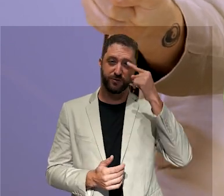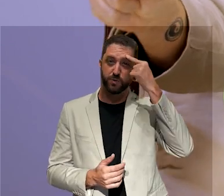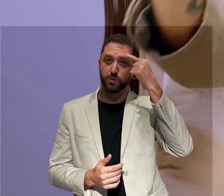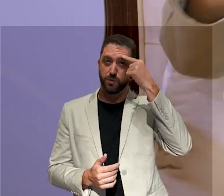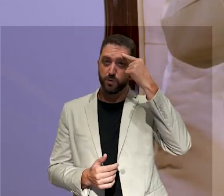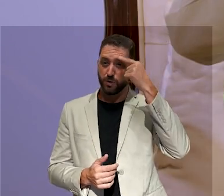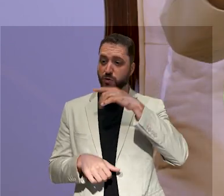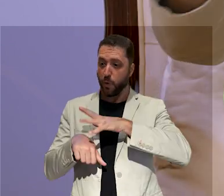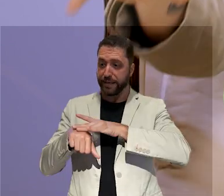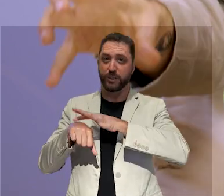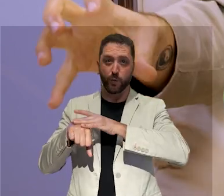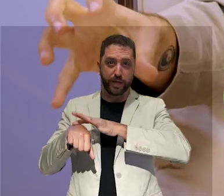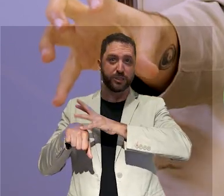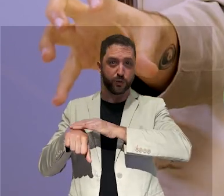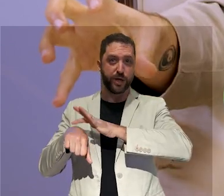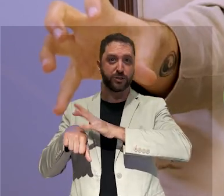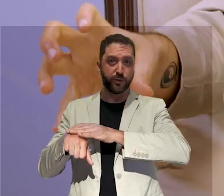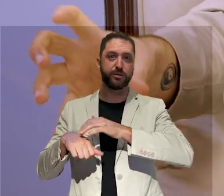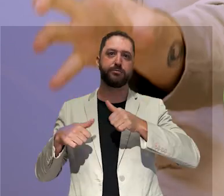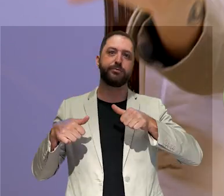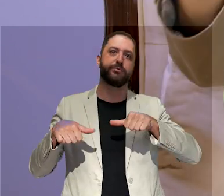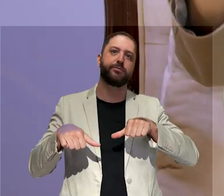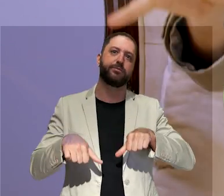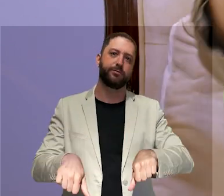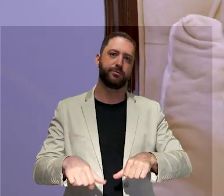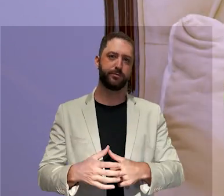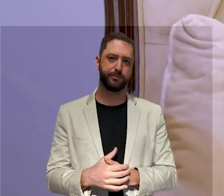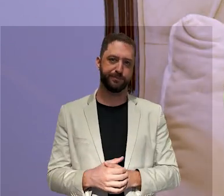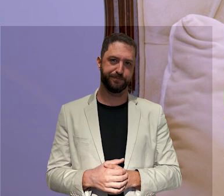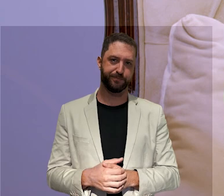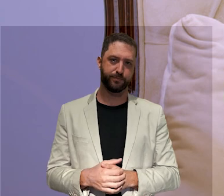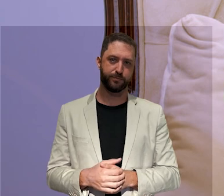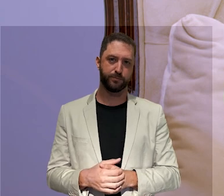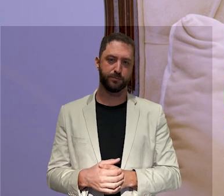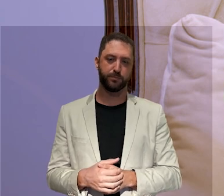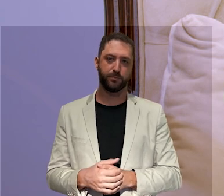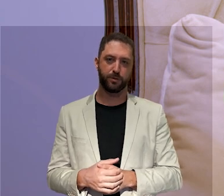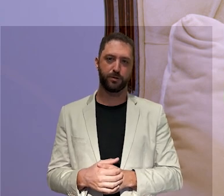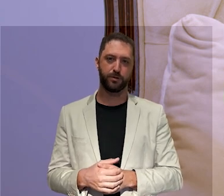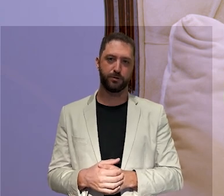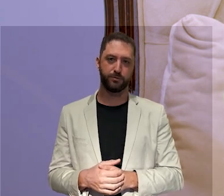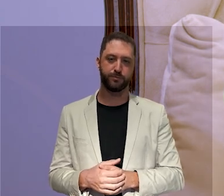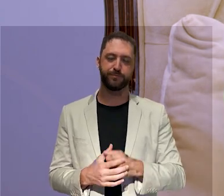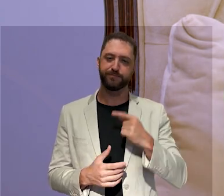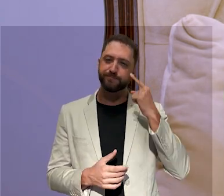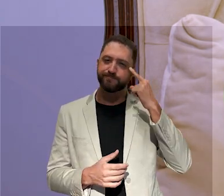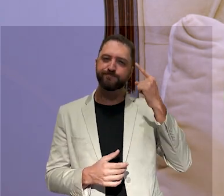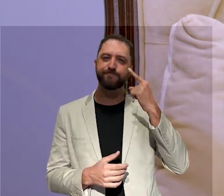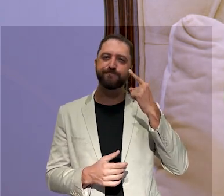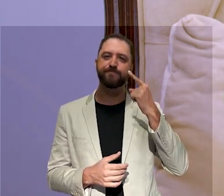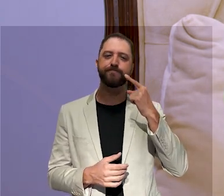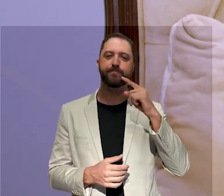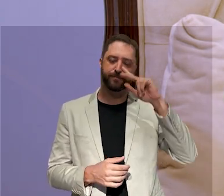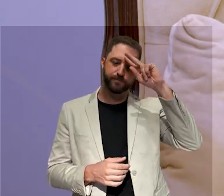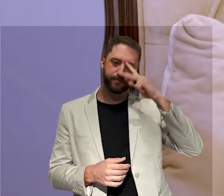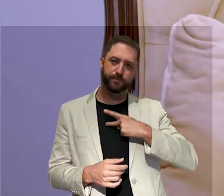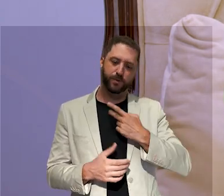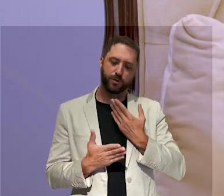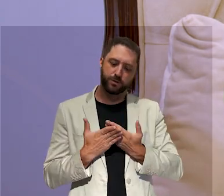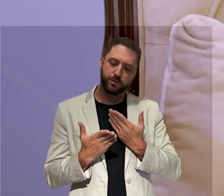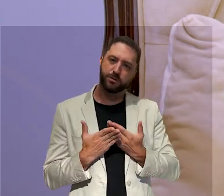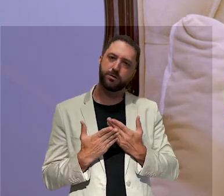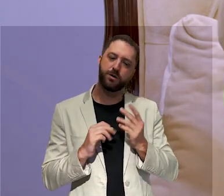importante, mas se o foco está na doença, você vai ter mais do mesmo. Sim, procure mais